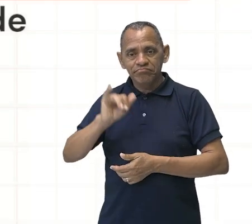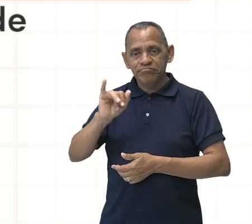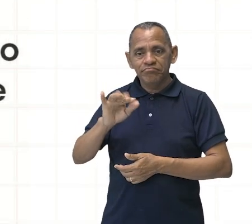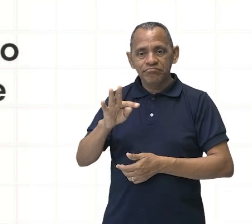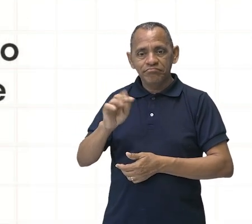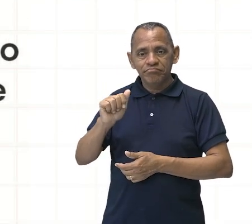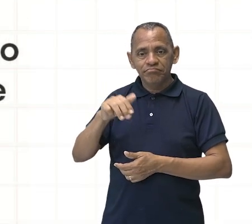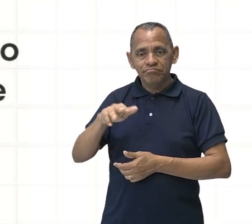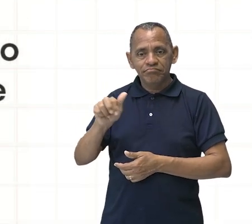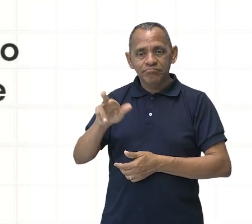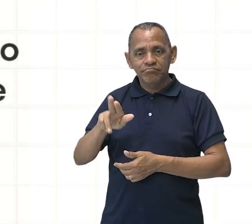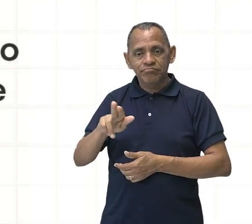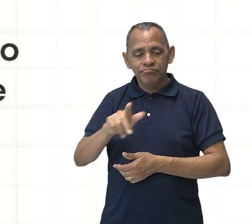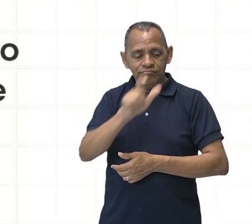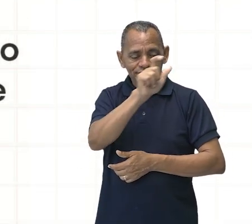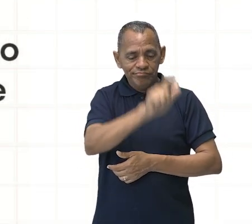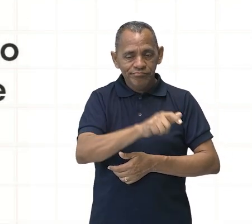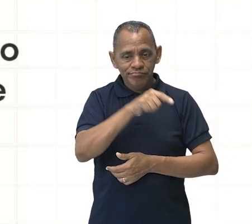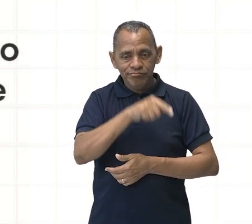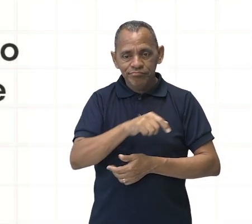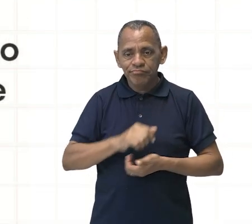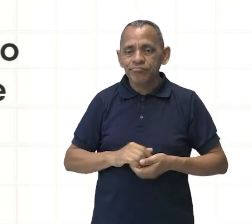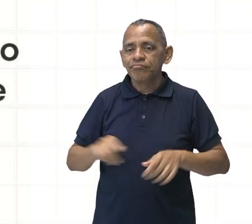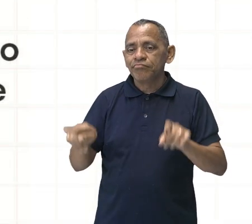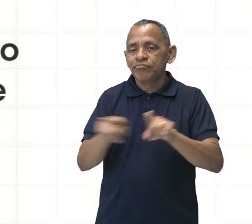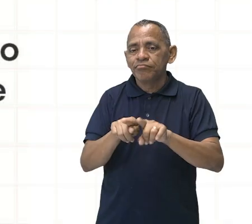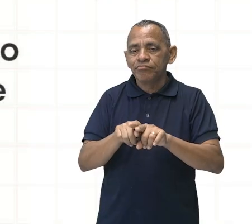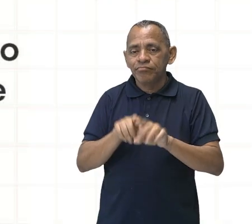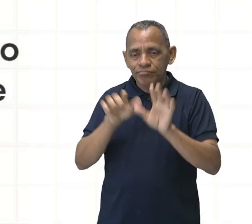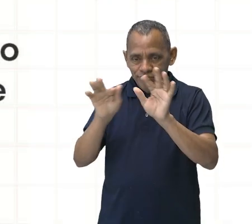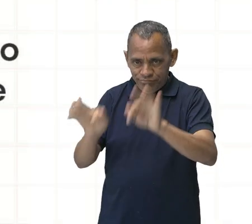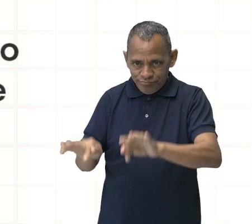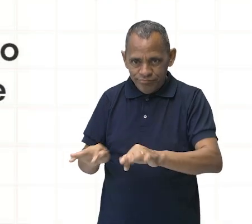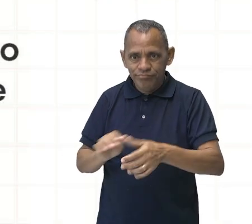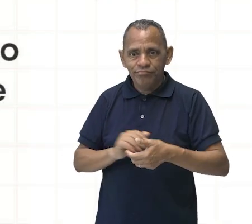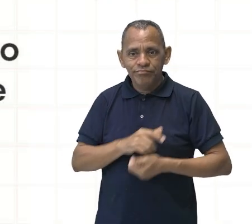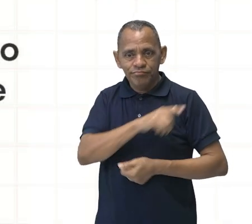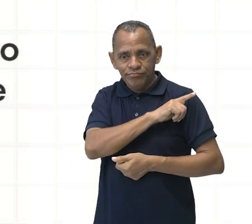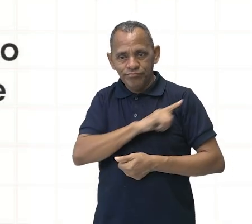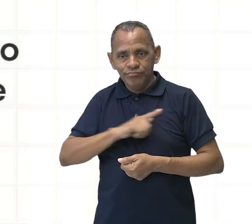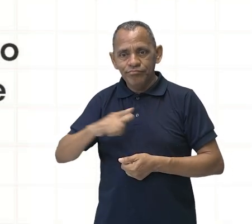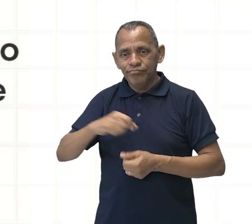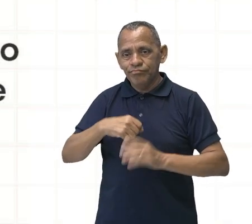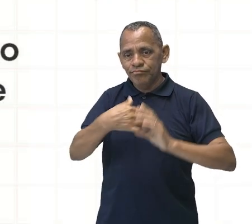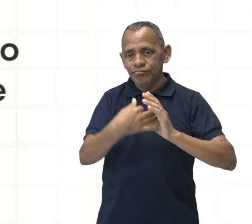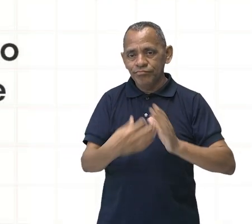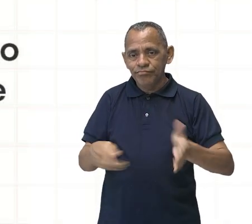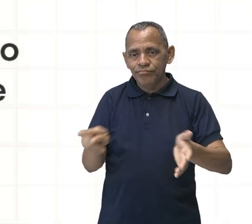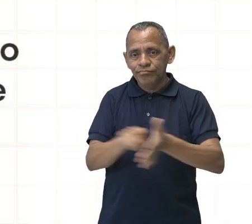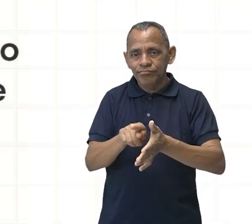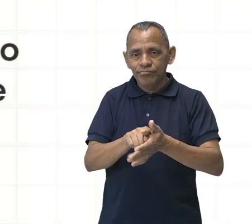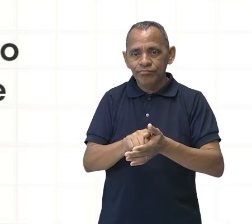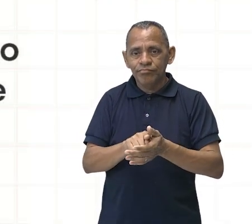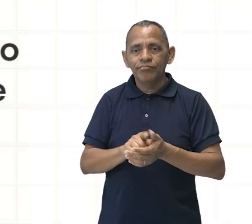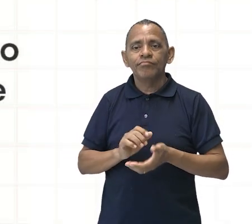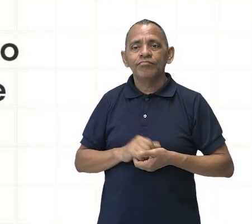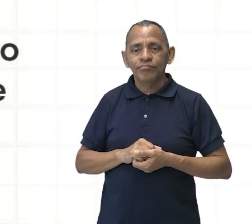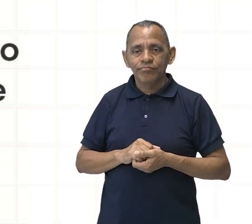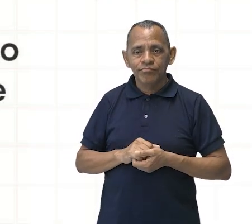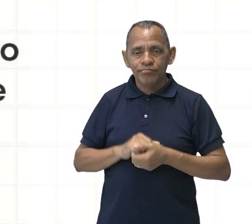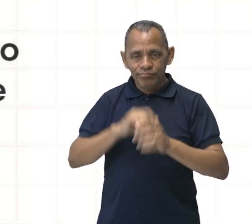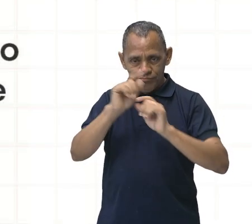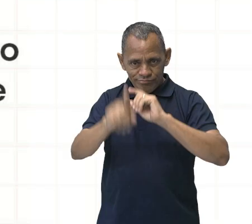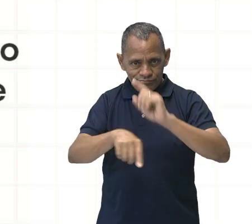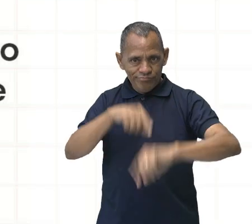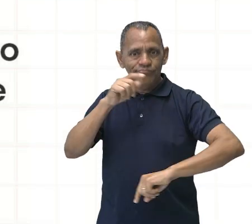ok? Temos também o final do seu mandato, que é caracterizado pelo sucesso do Plano